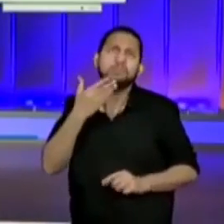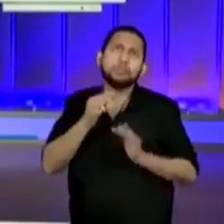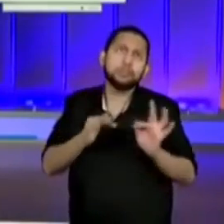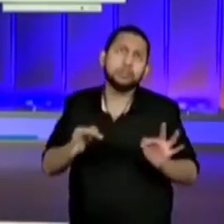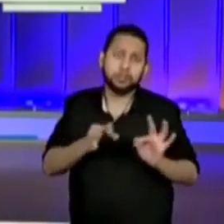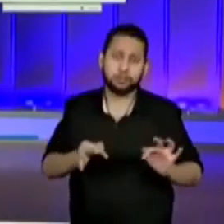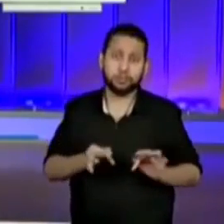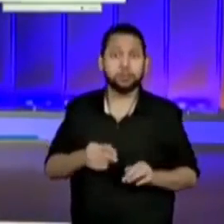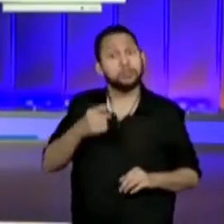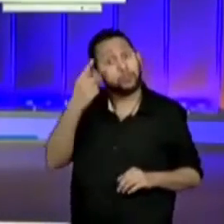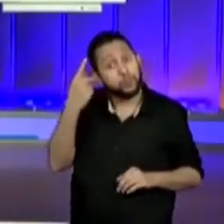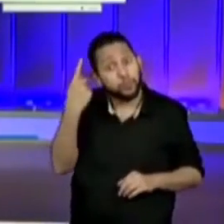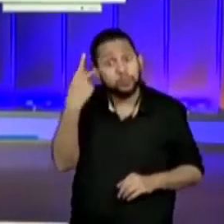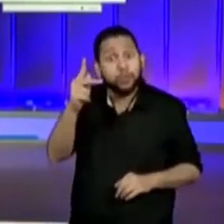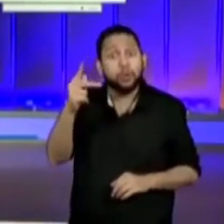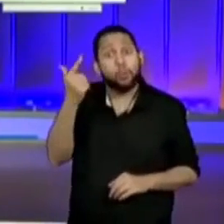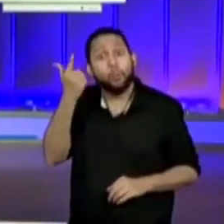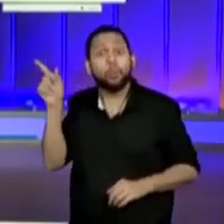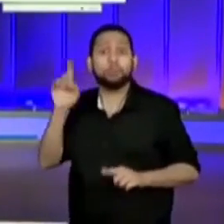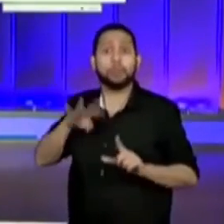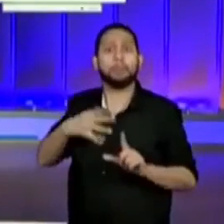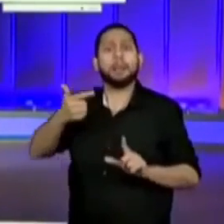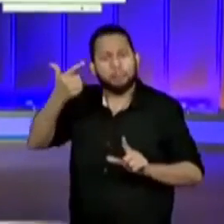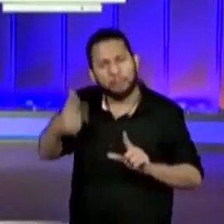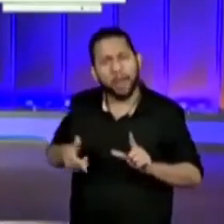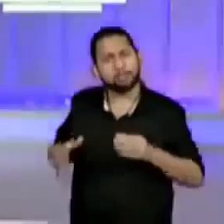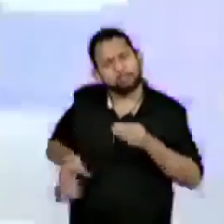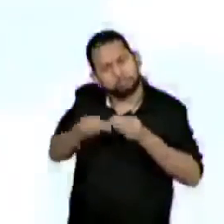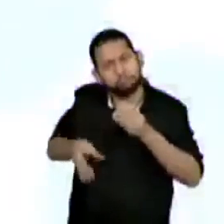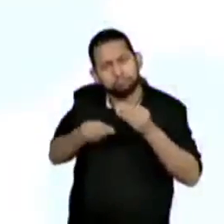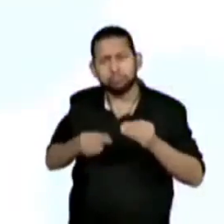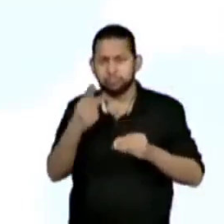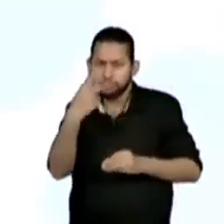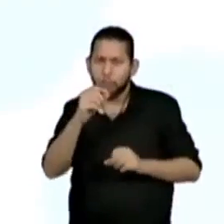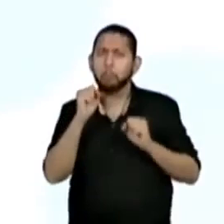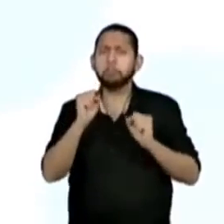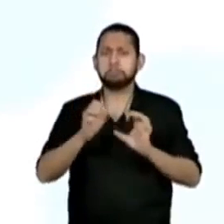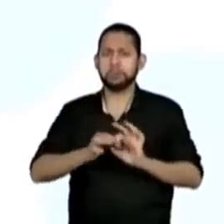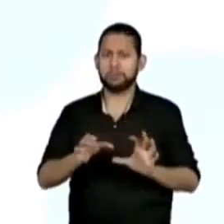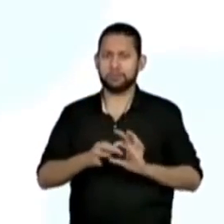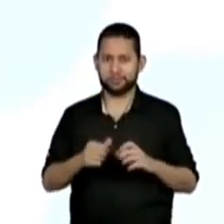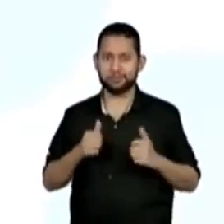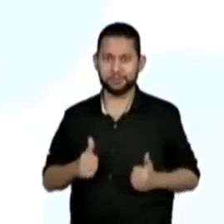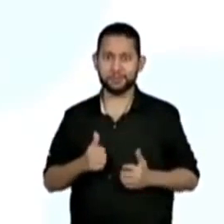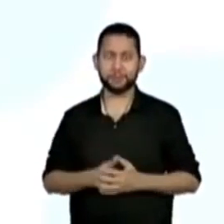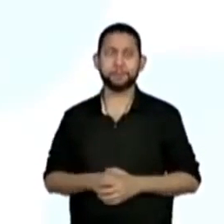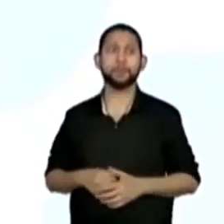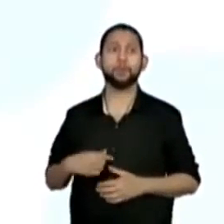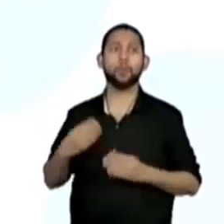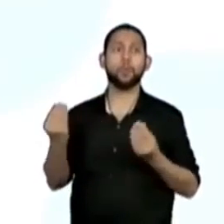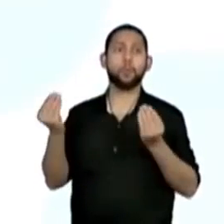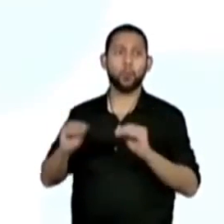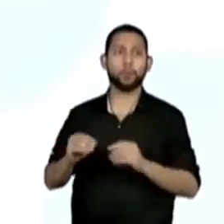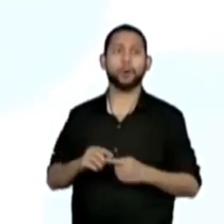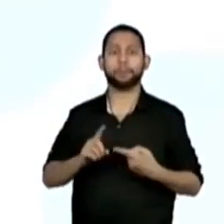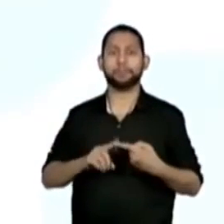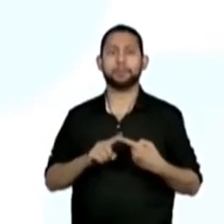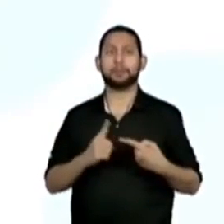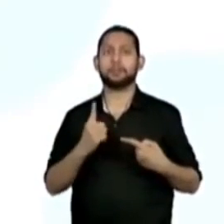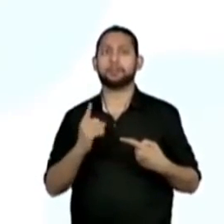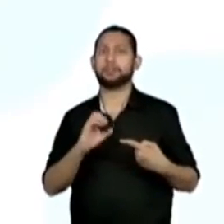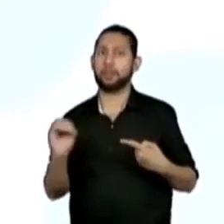completar ou fazer uma outra tabela com números mais complexos eu vou repetir aqui o